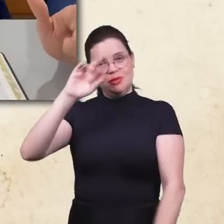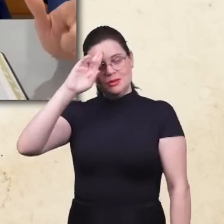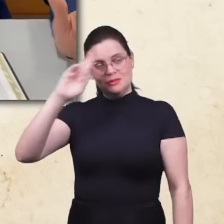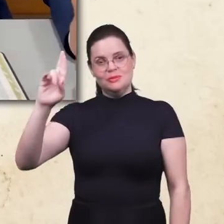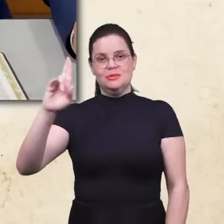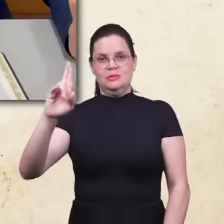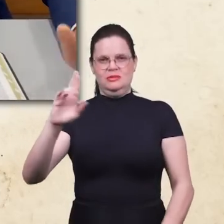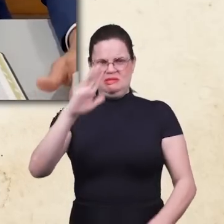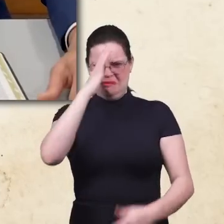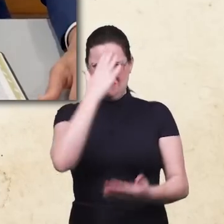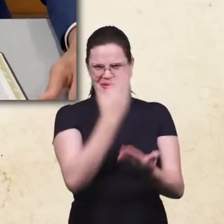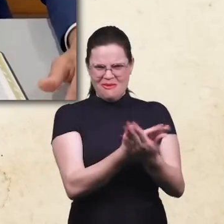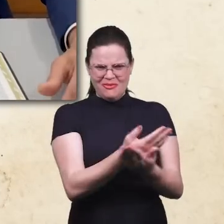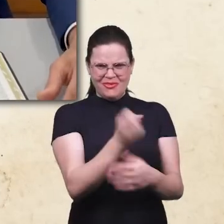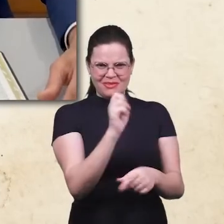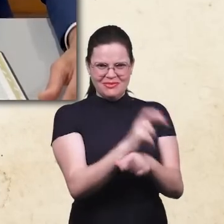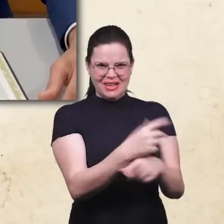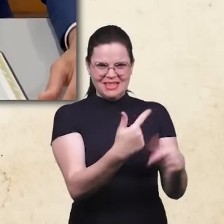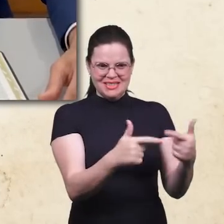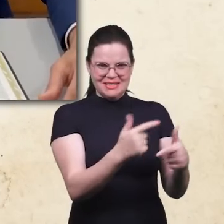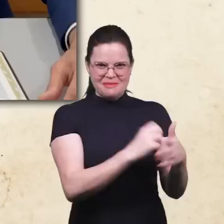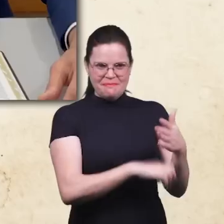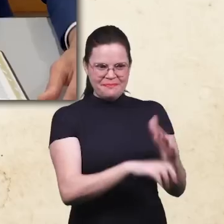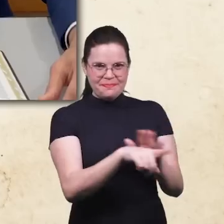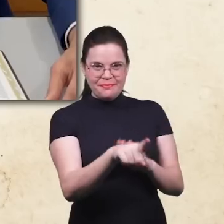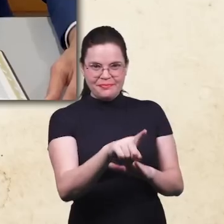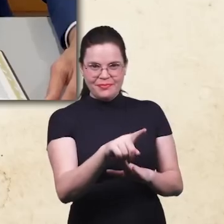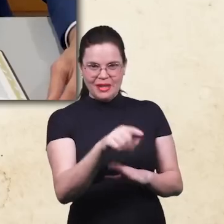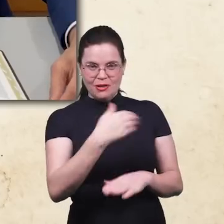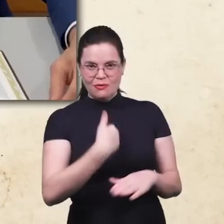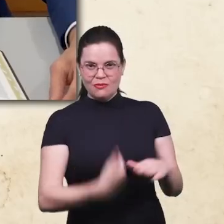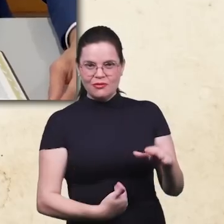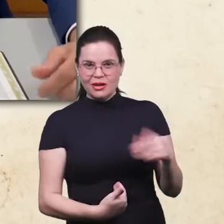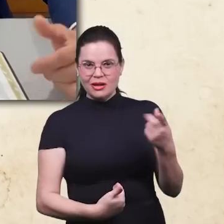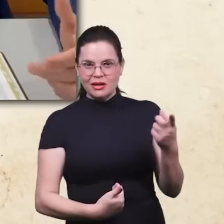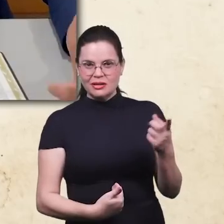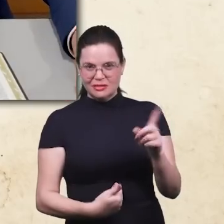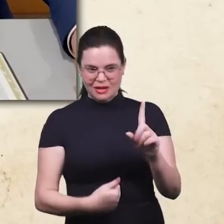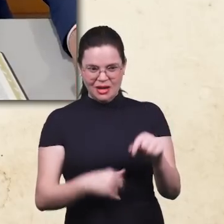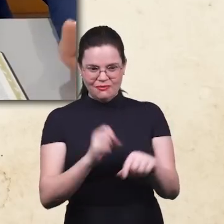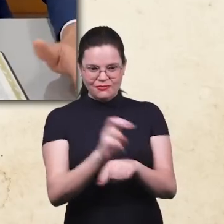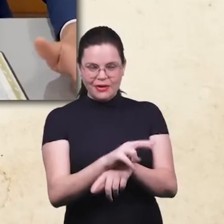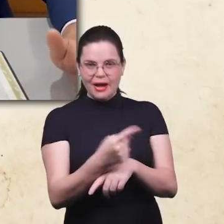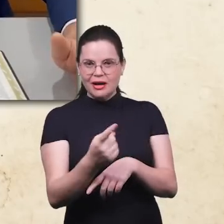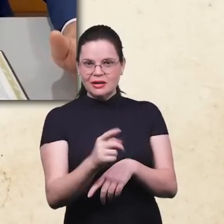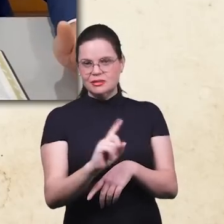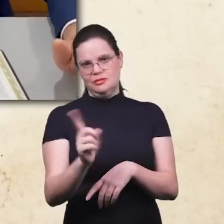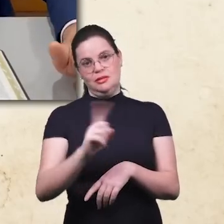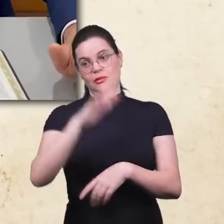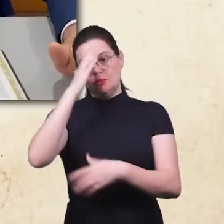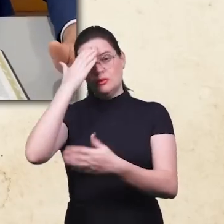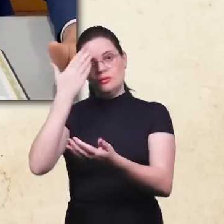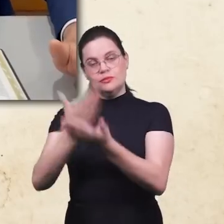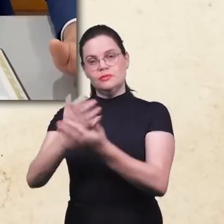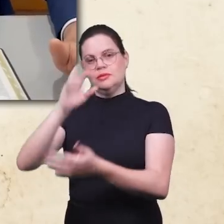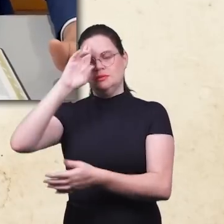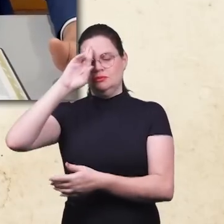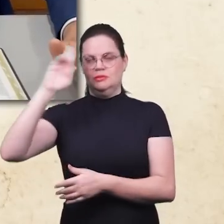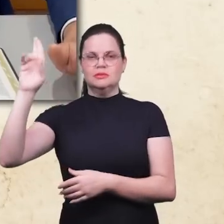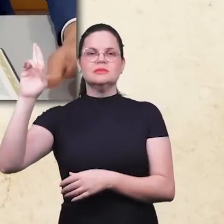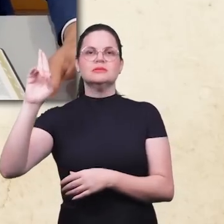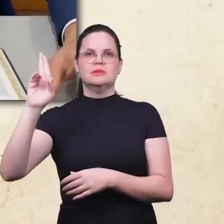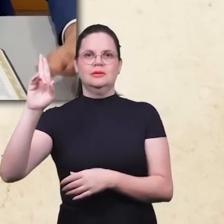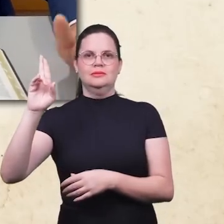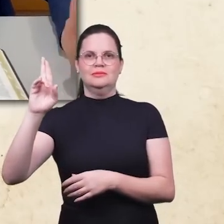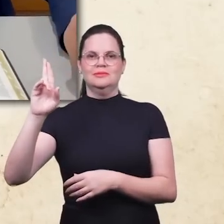confia no mercado, não precisa, a sua confiança não está no governo, não está nas vagas que vão se abrir, não, confia no